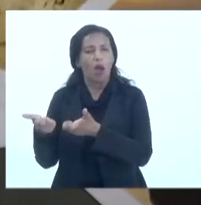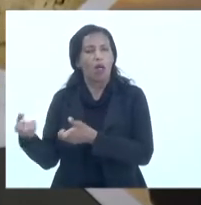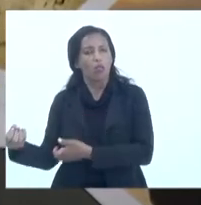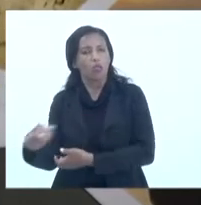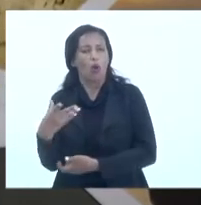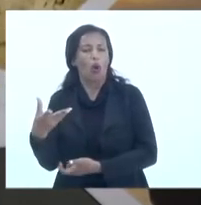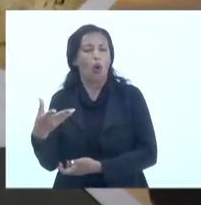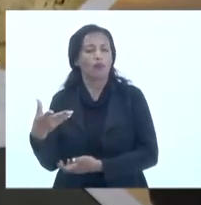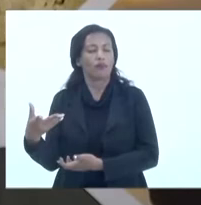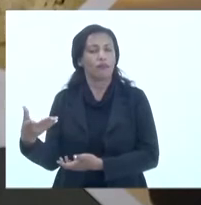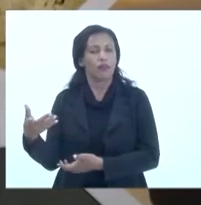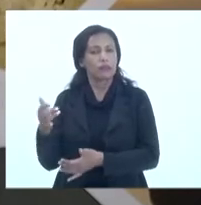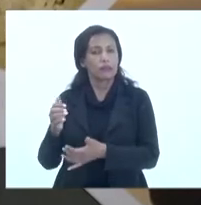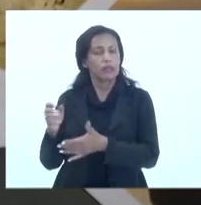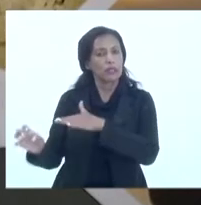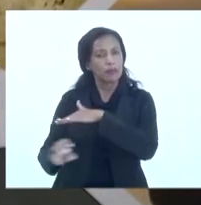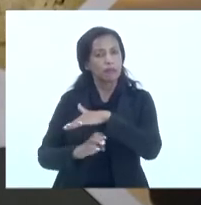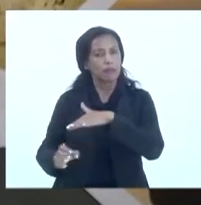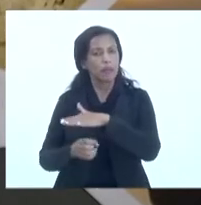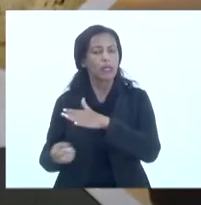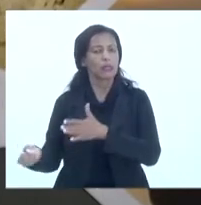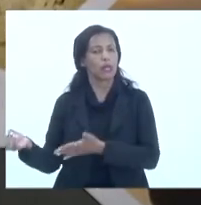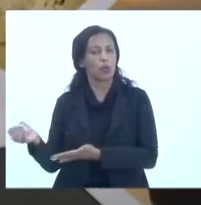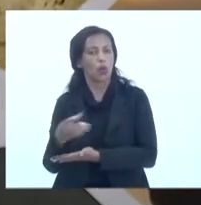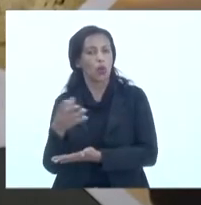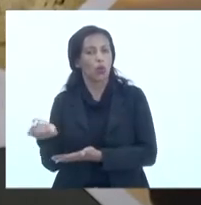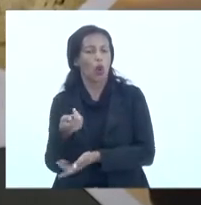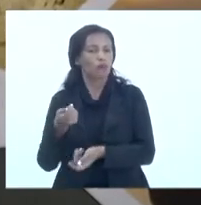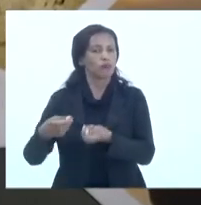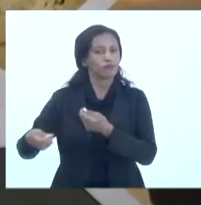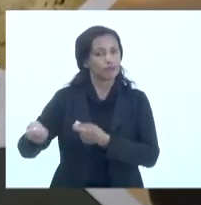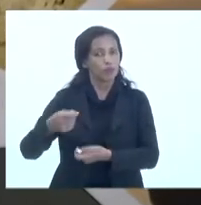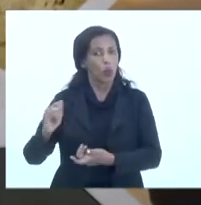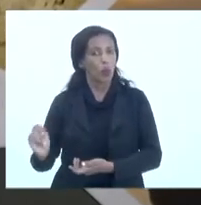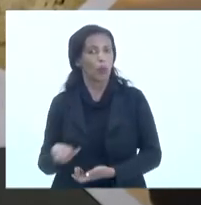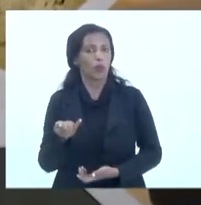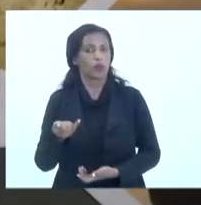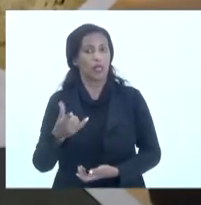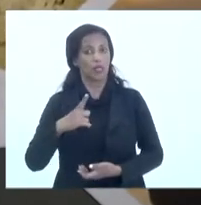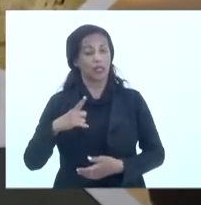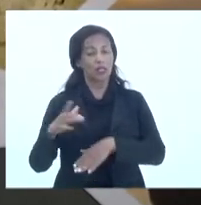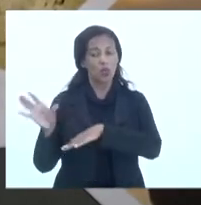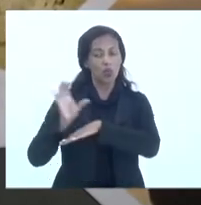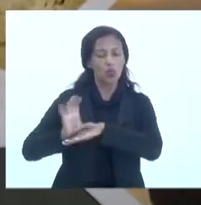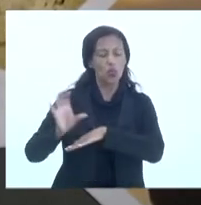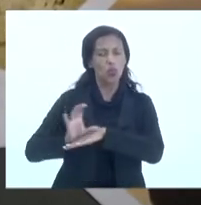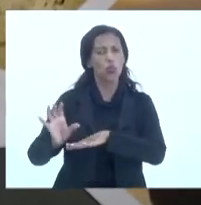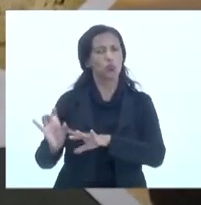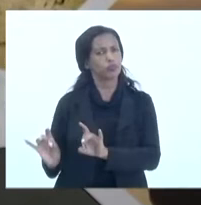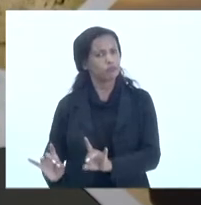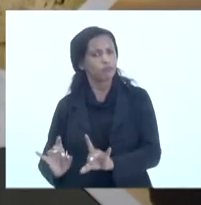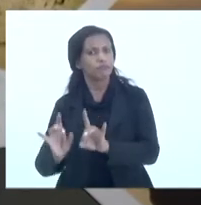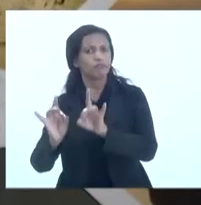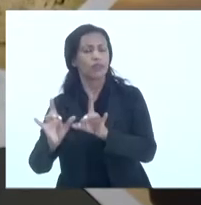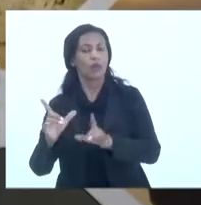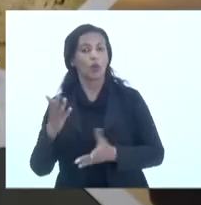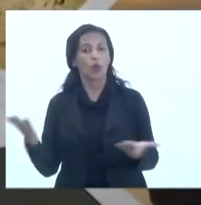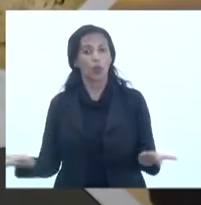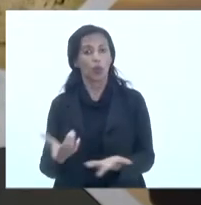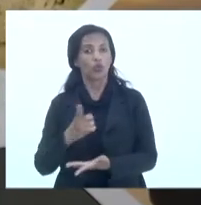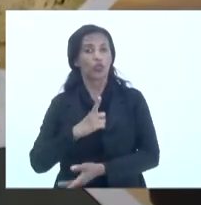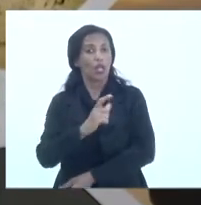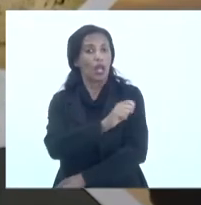empresas e novos negócios. Além dos cursos, a gente tem uma série de cursos de especialização. Hoje nós temos